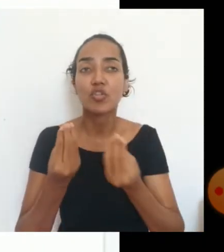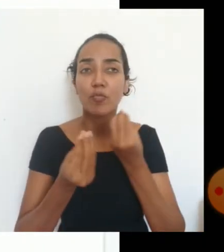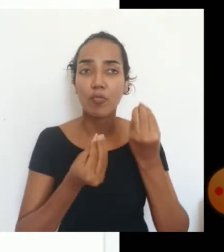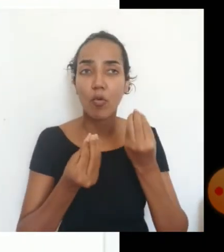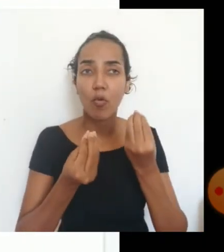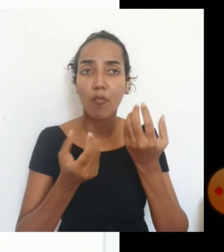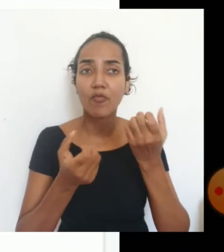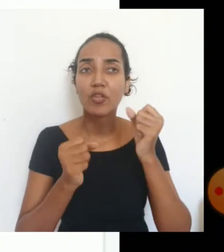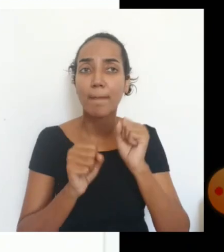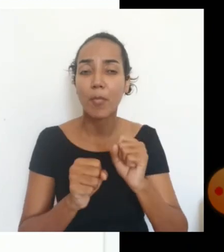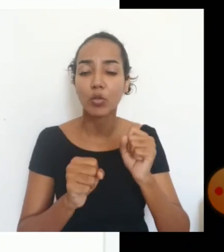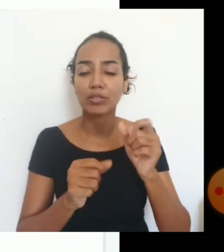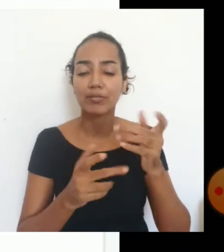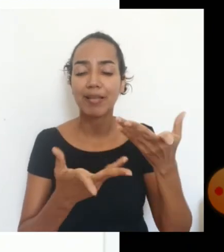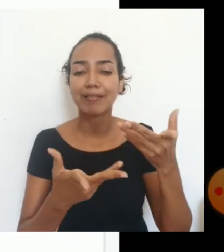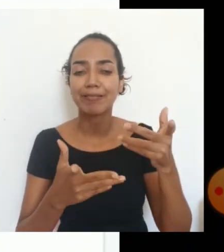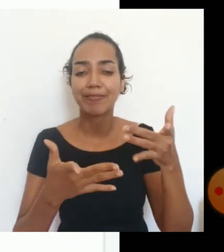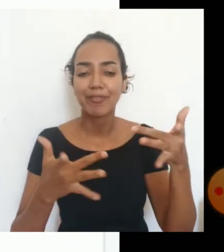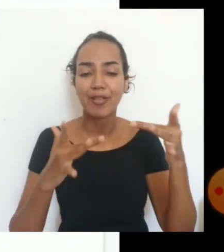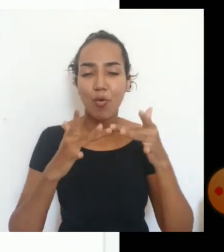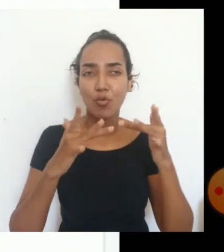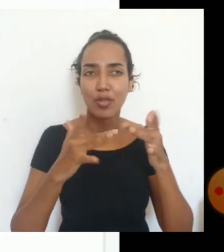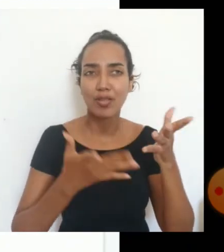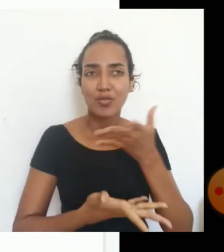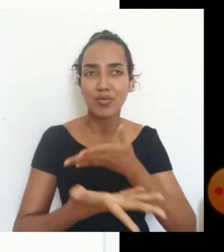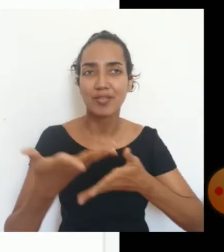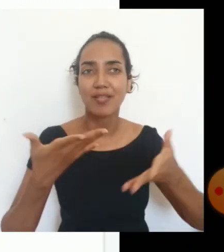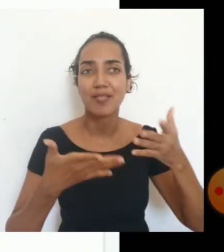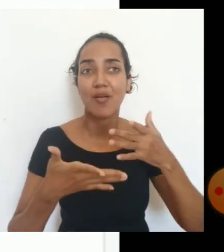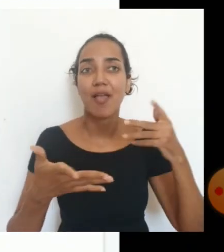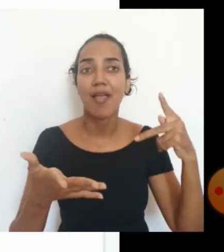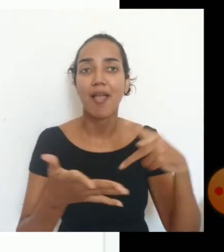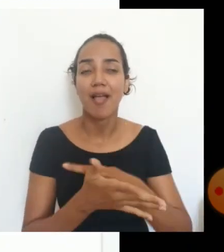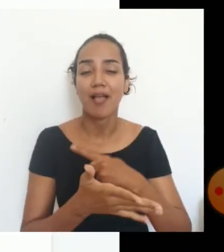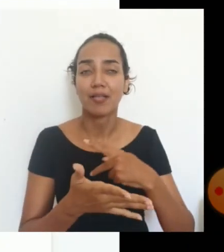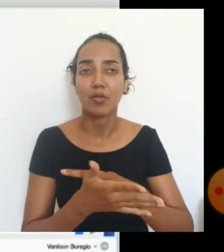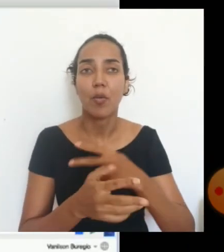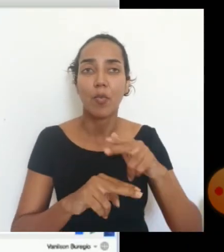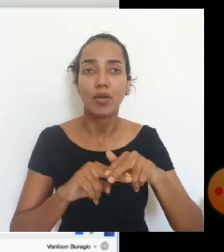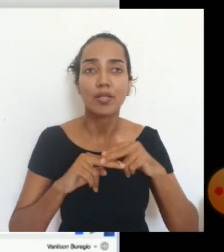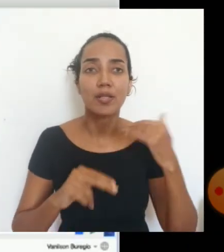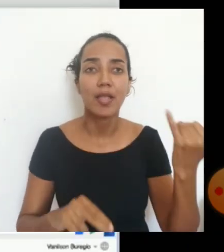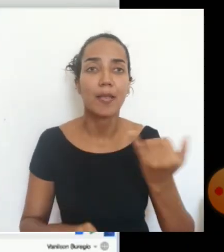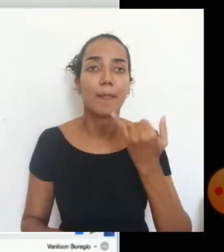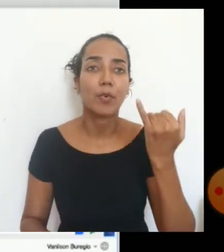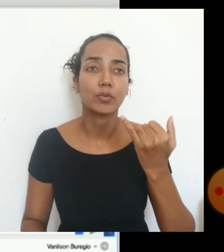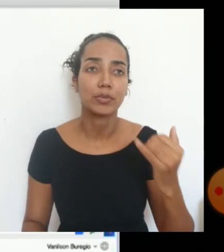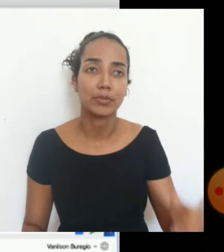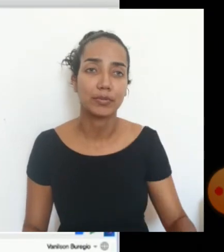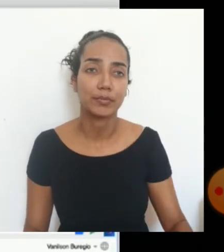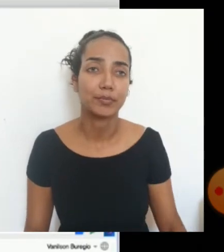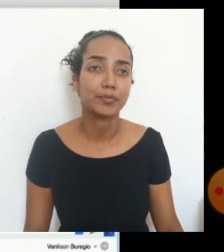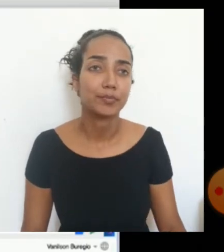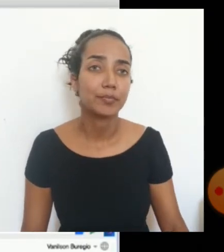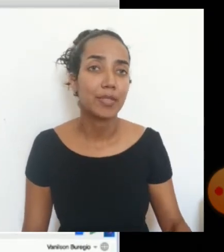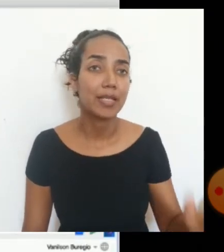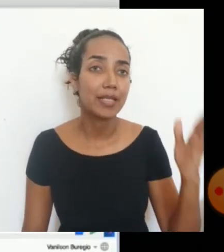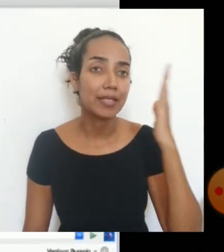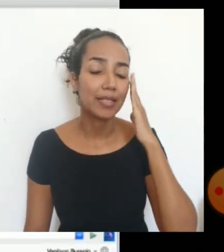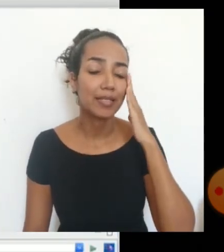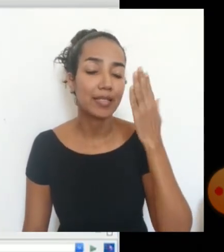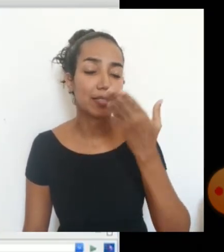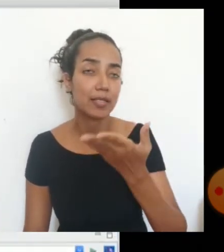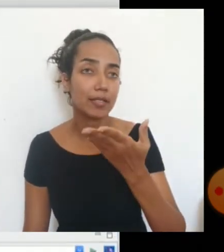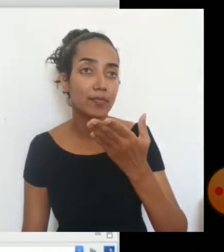ok? Com isso a gente consegue agora não só representar entidades, ou seja, classes do meu sistema, mas